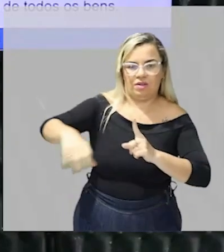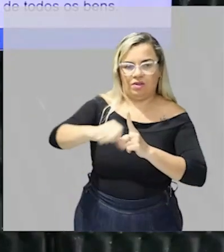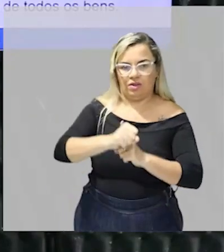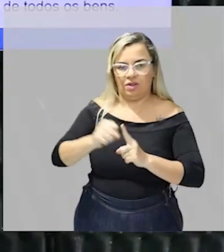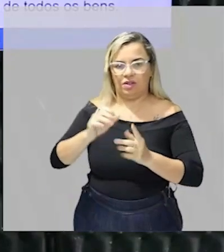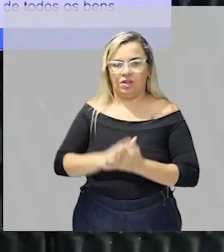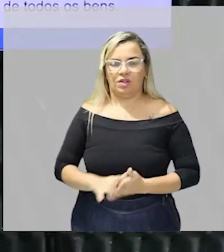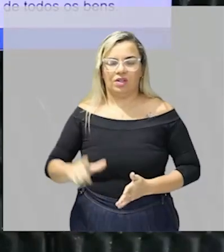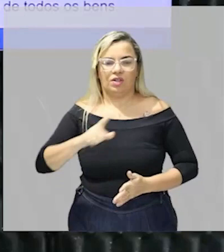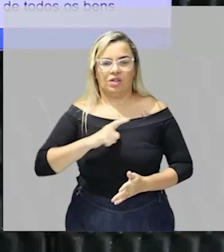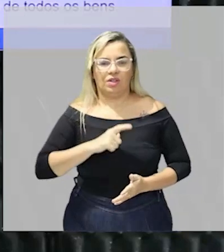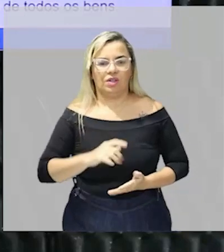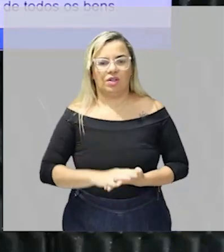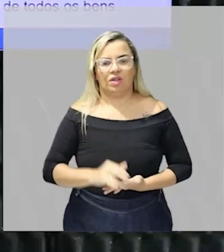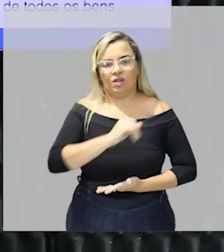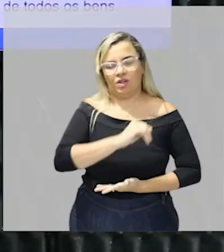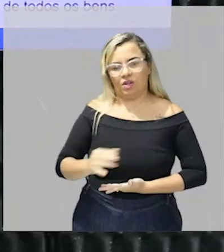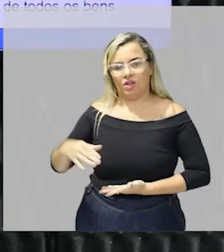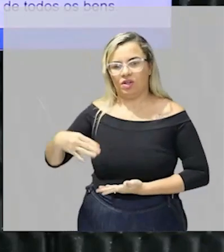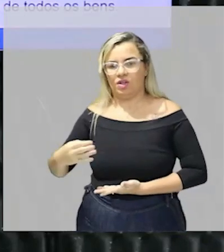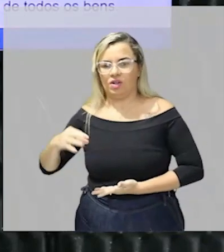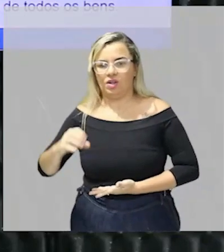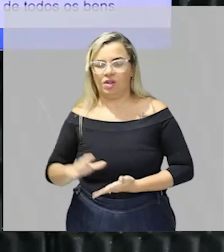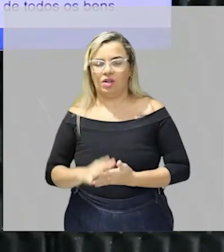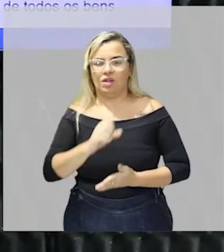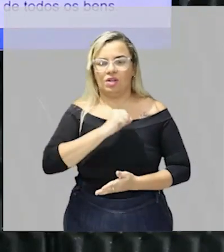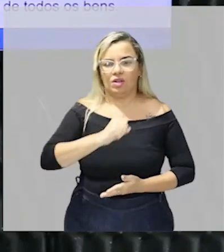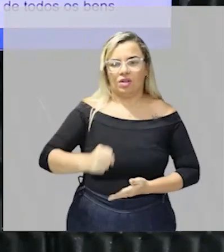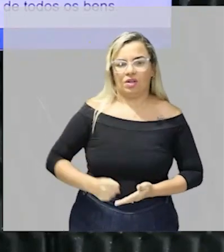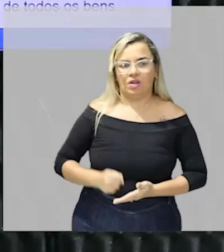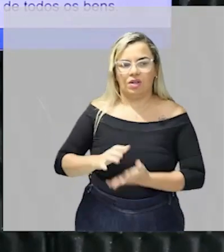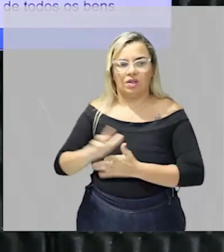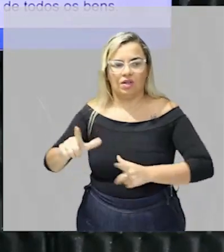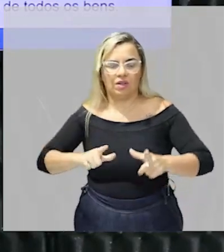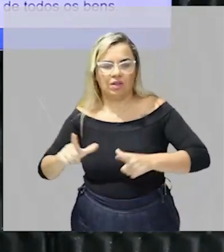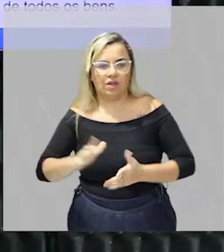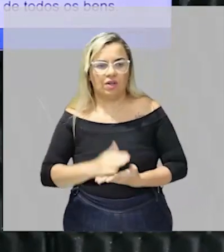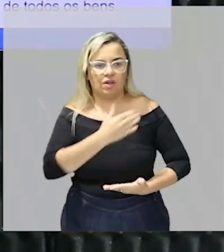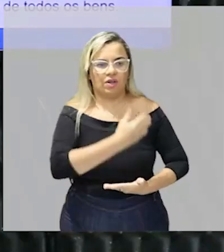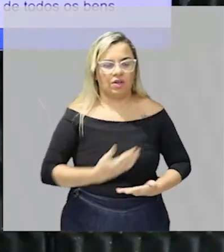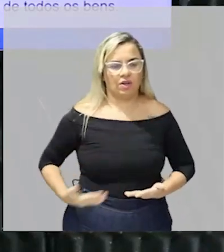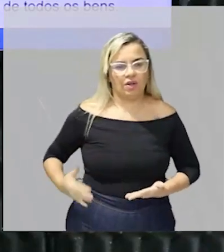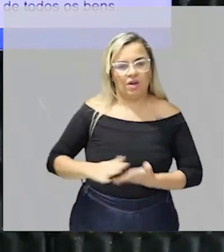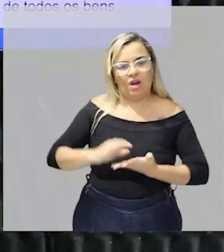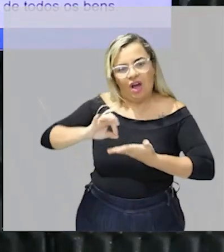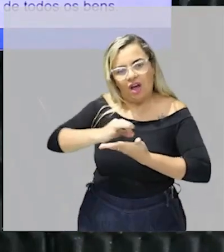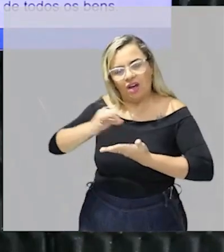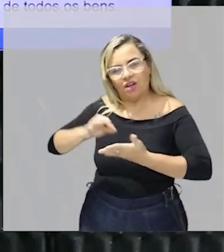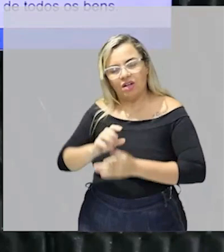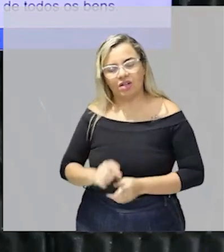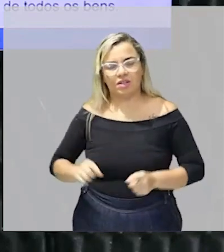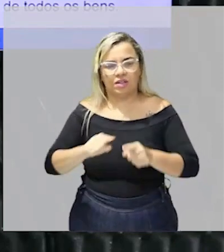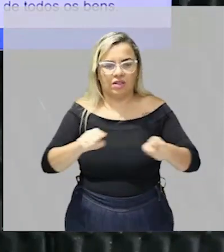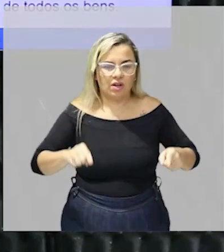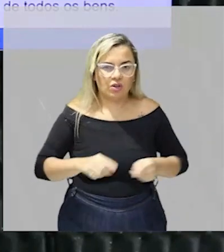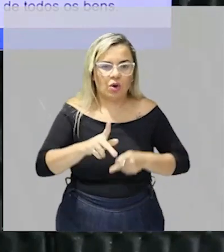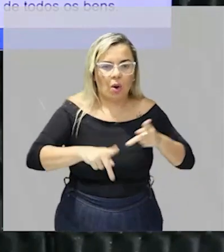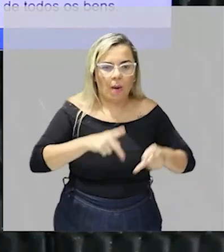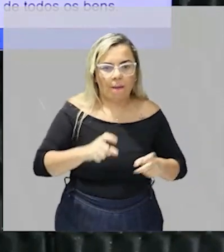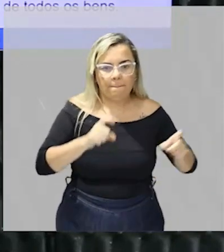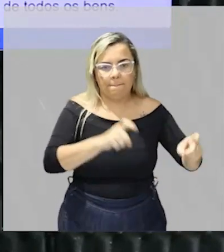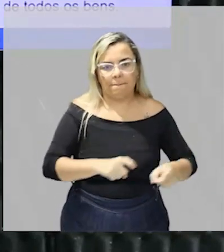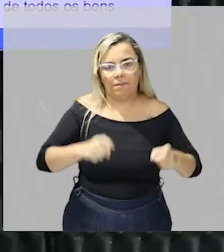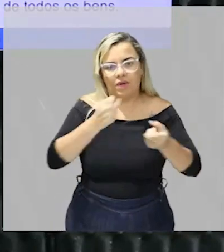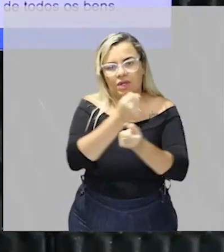por imperadores, nobres, sacerdotes, funcionários de governo, artesãos, camponeses, escravos e soldados. Então, bem aqui ele mostra que